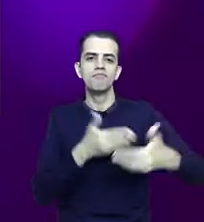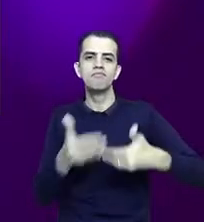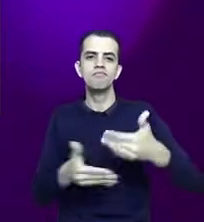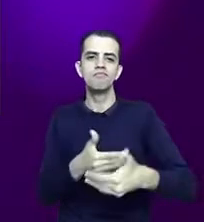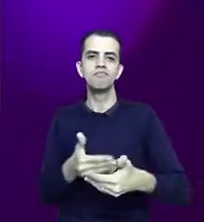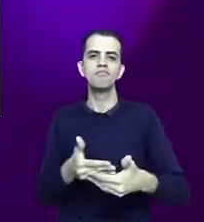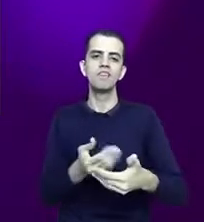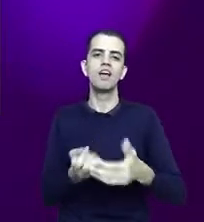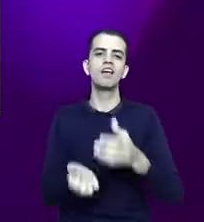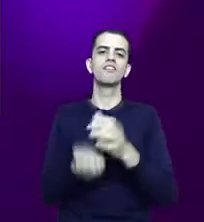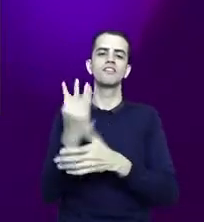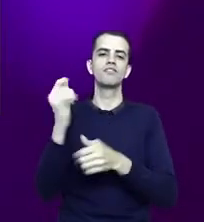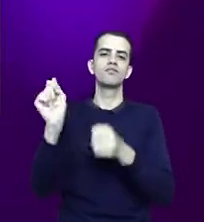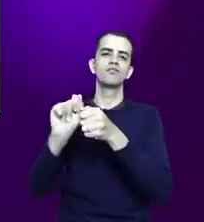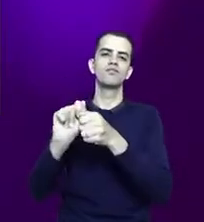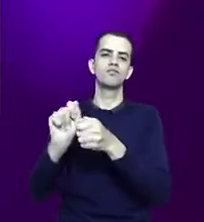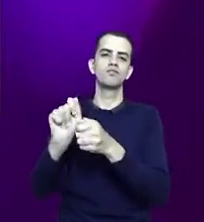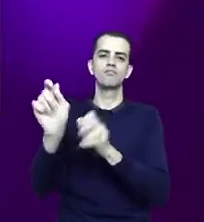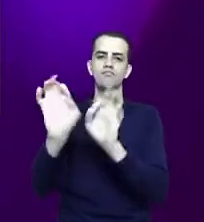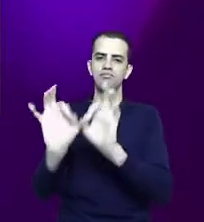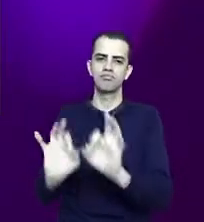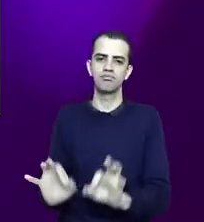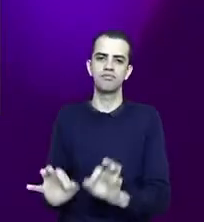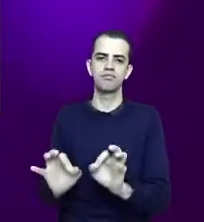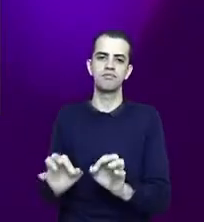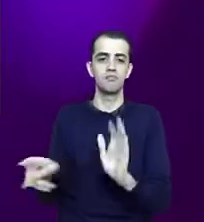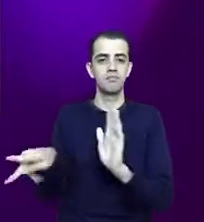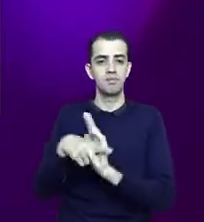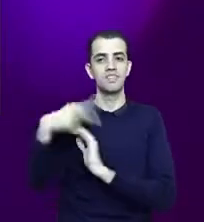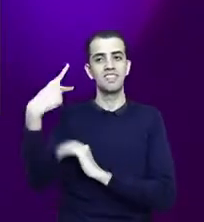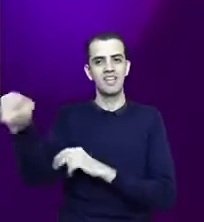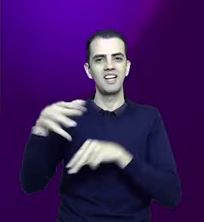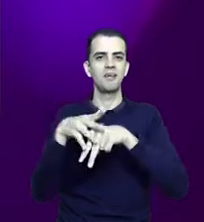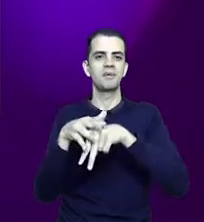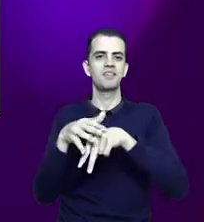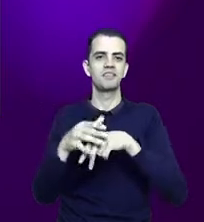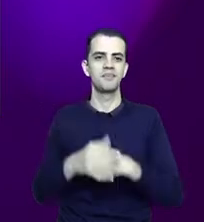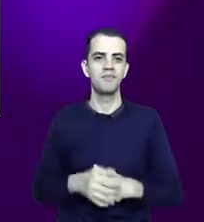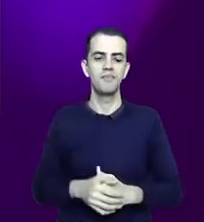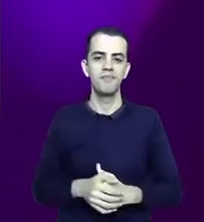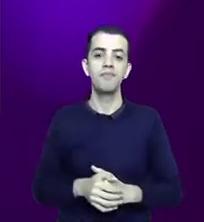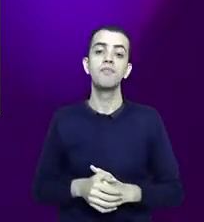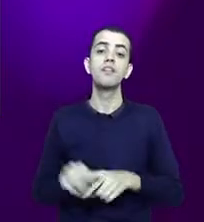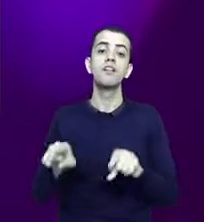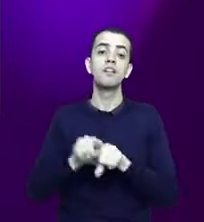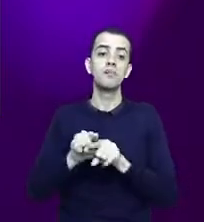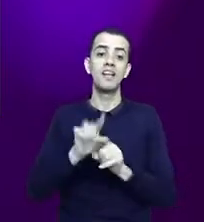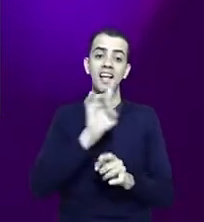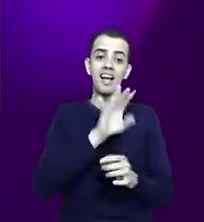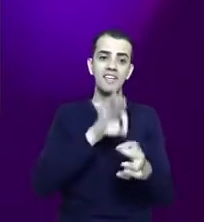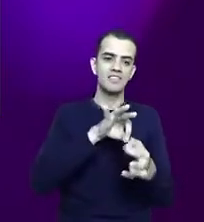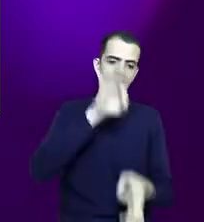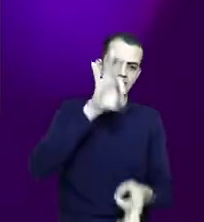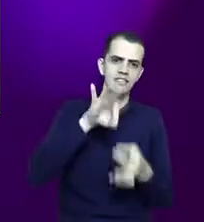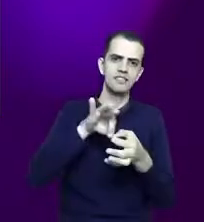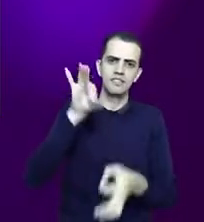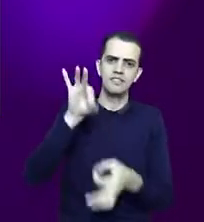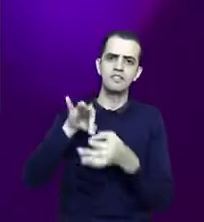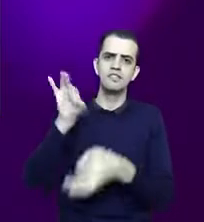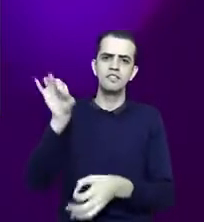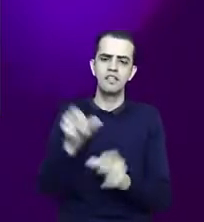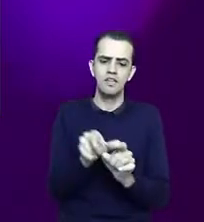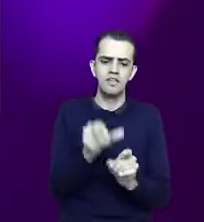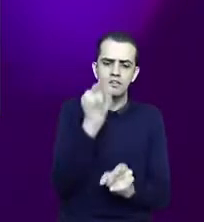uma prótese sob medida, né? Então, vocês veem aqui também o tamanho das hastes, tudo isso foi estudado também, o tamanho ideal da